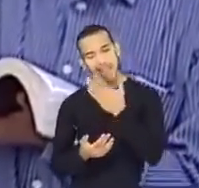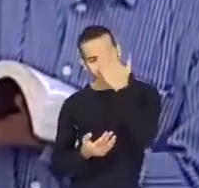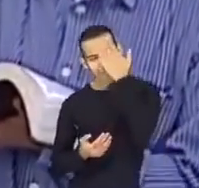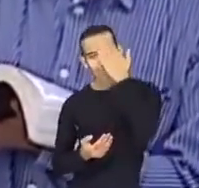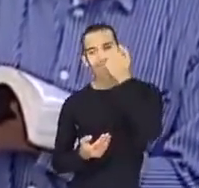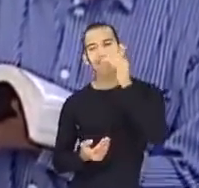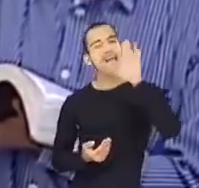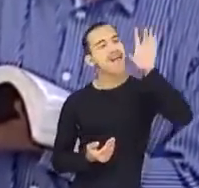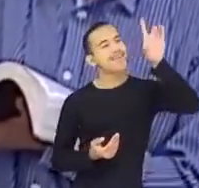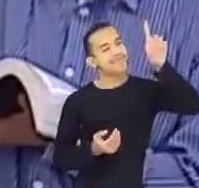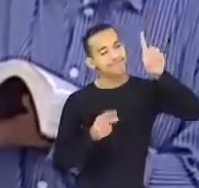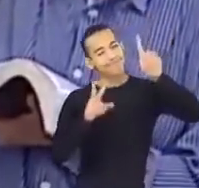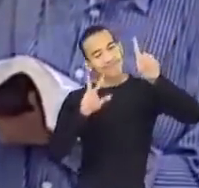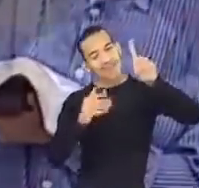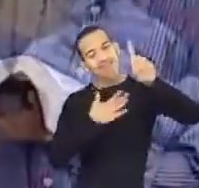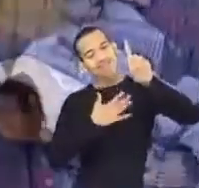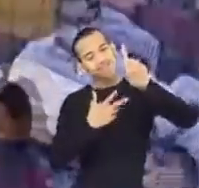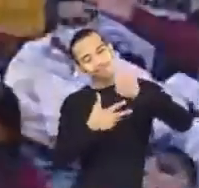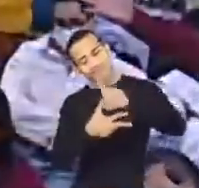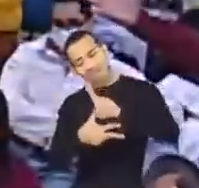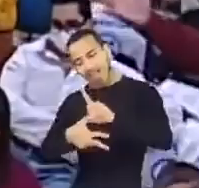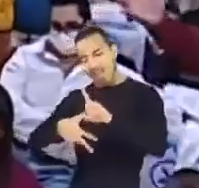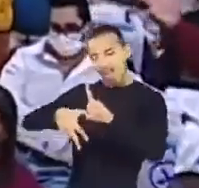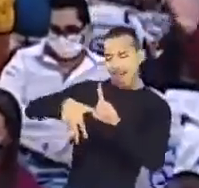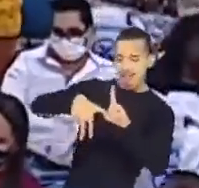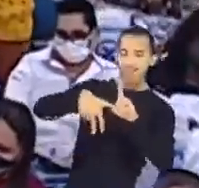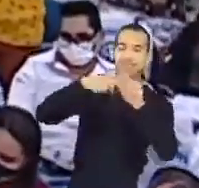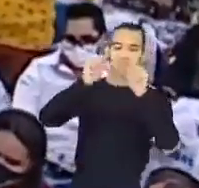E por fim se levantará